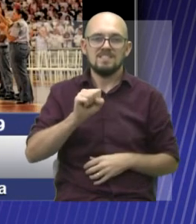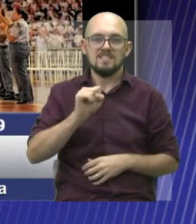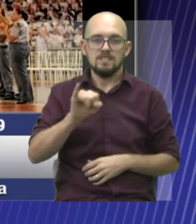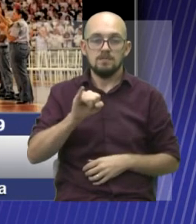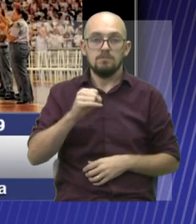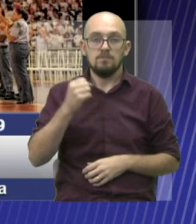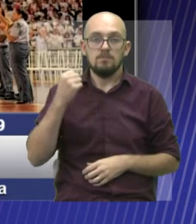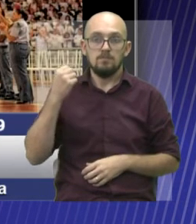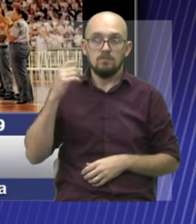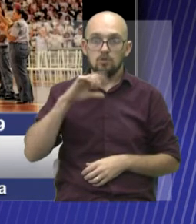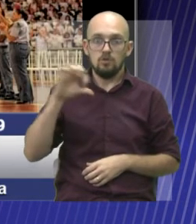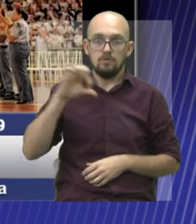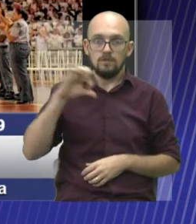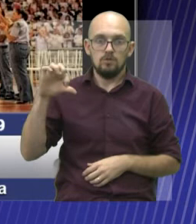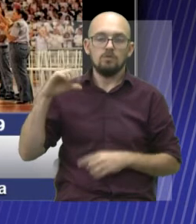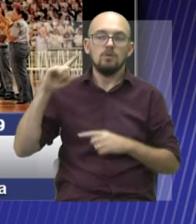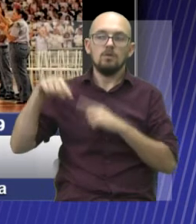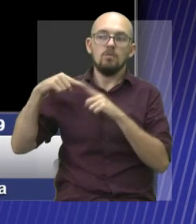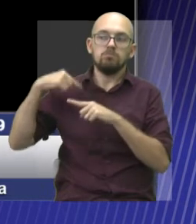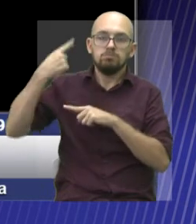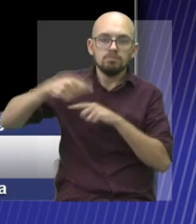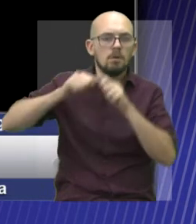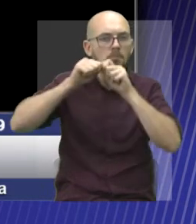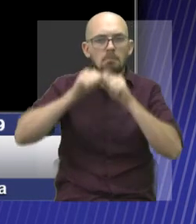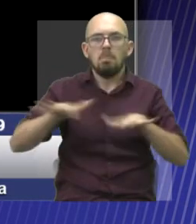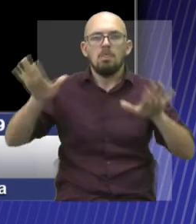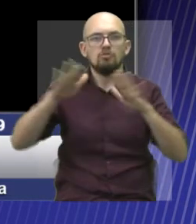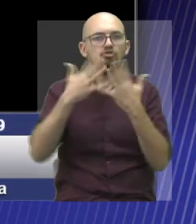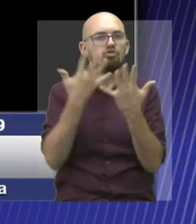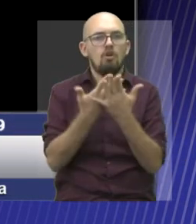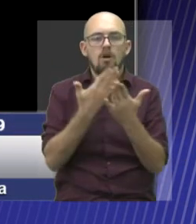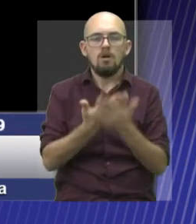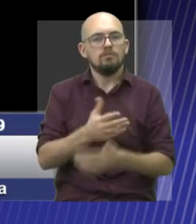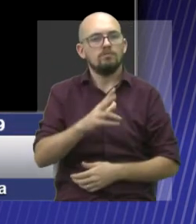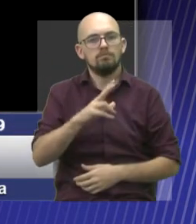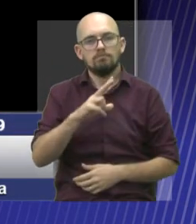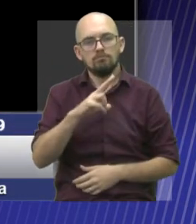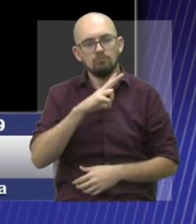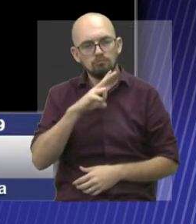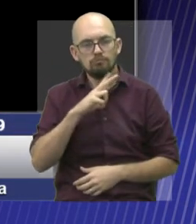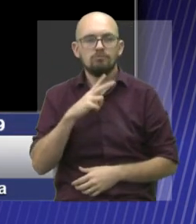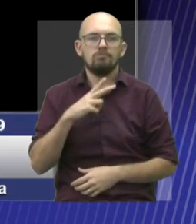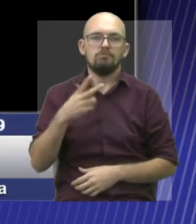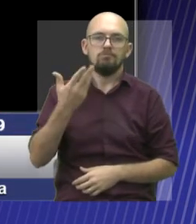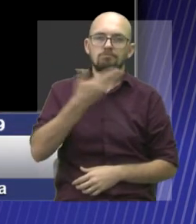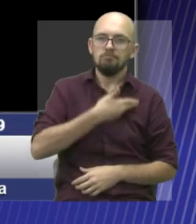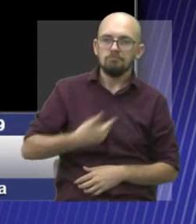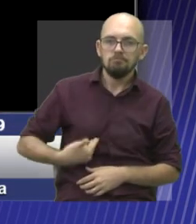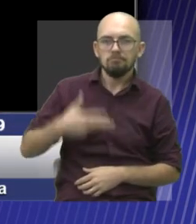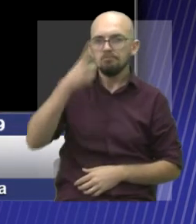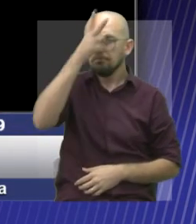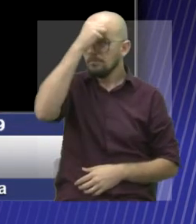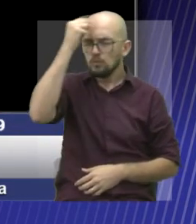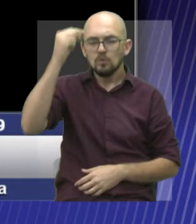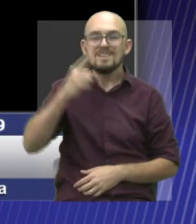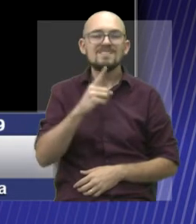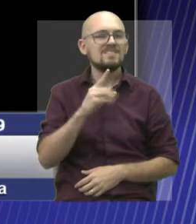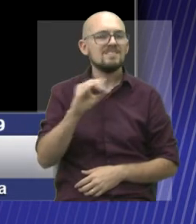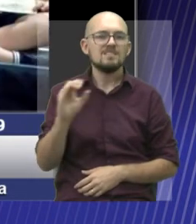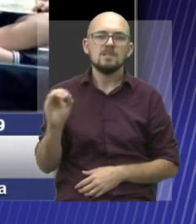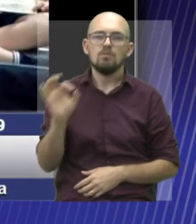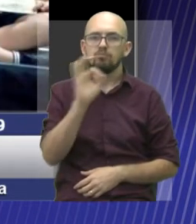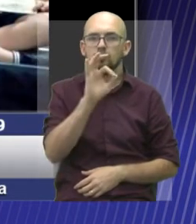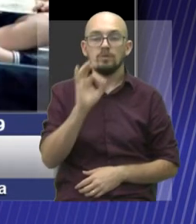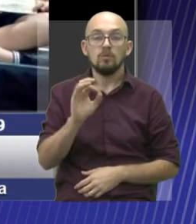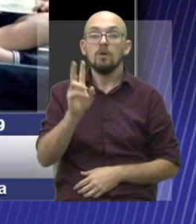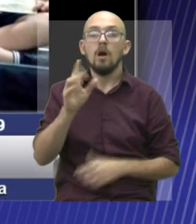para todas as escolas estaduais, municipais e particulares do município, atingindo 100% dos alunos do 5º